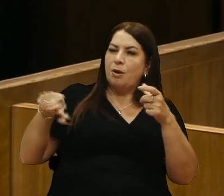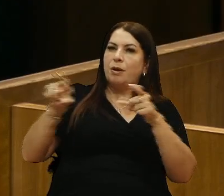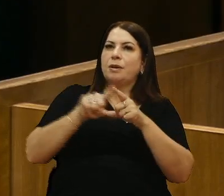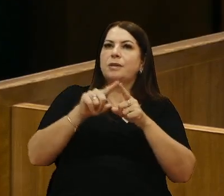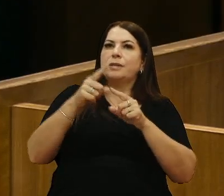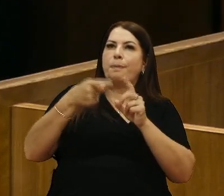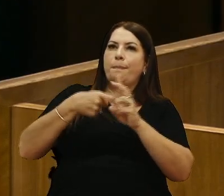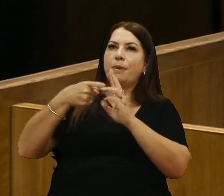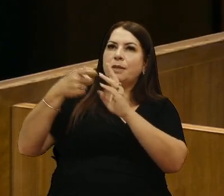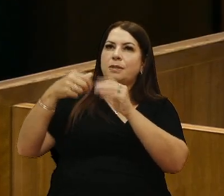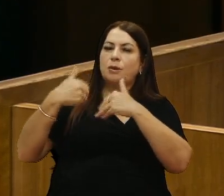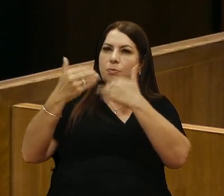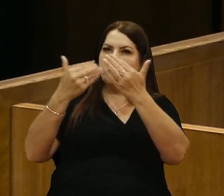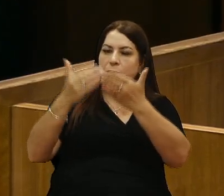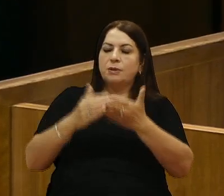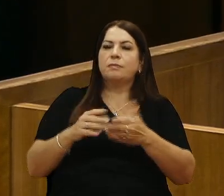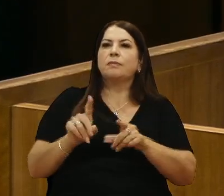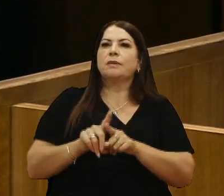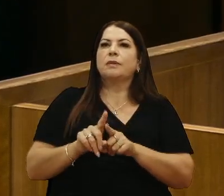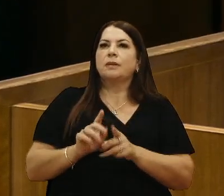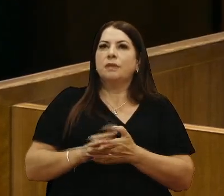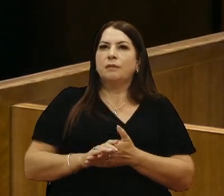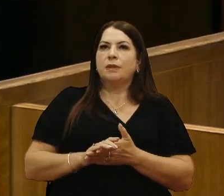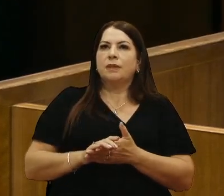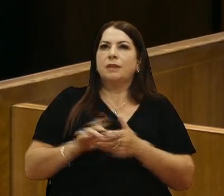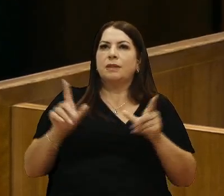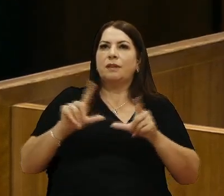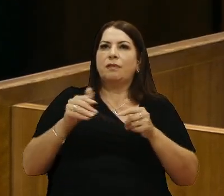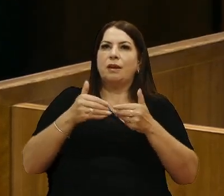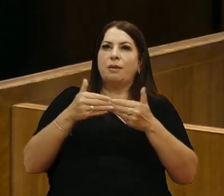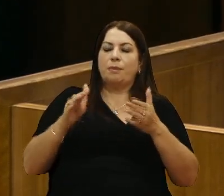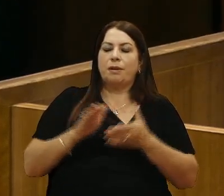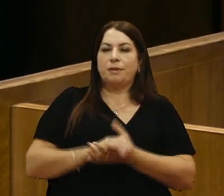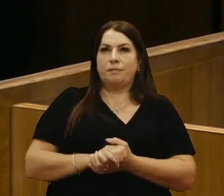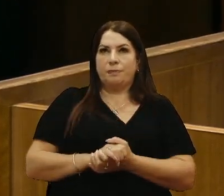próximos meses avançar também na TV aberta.